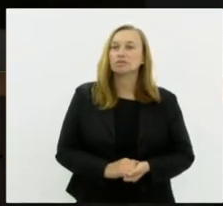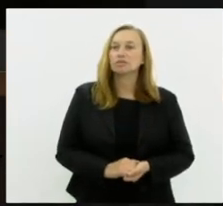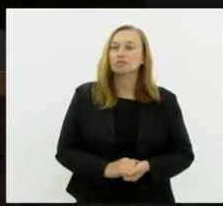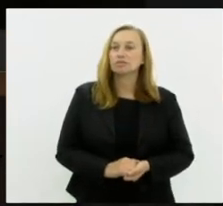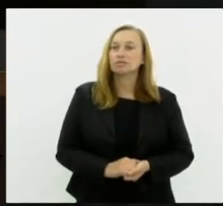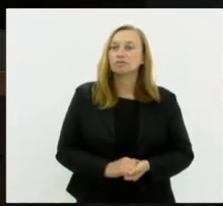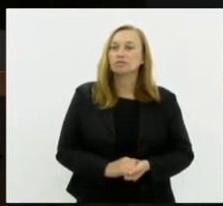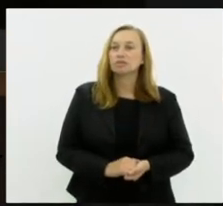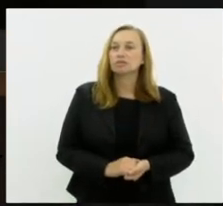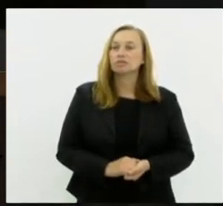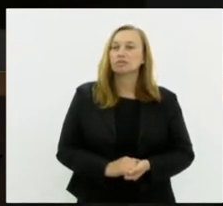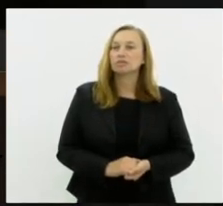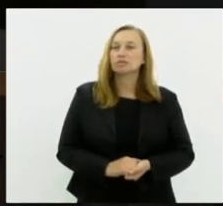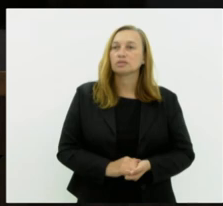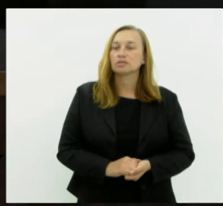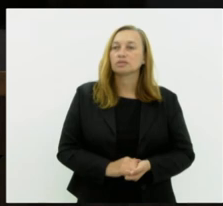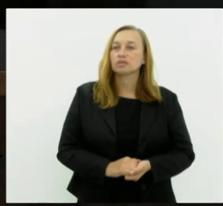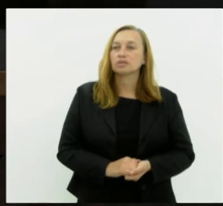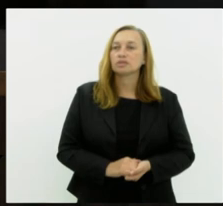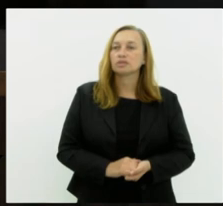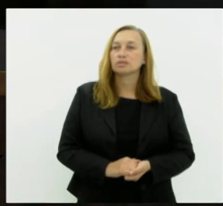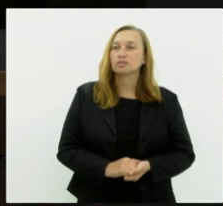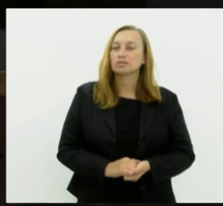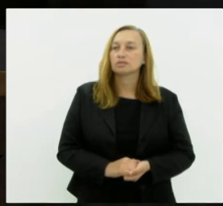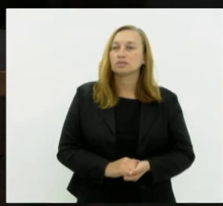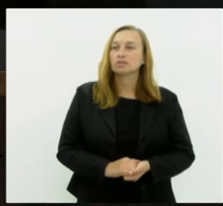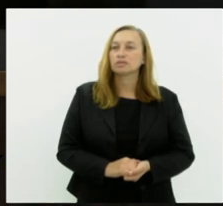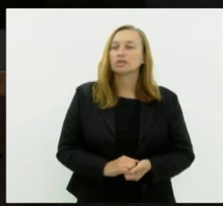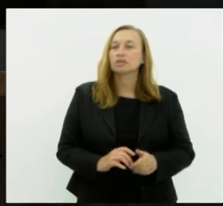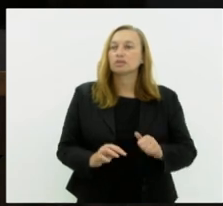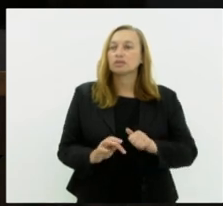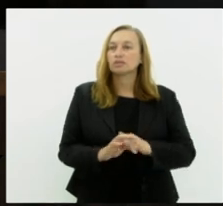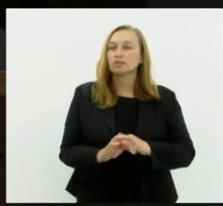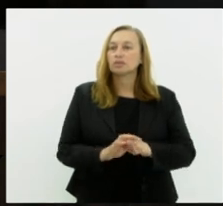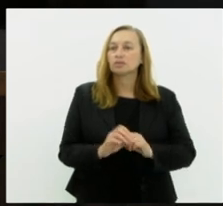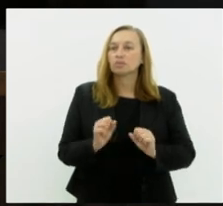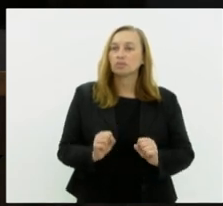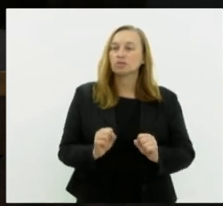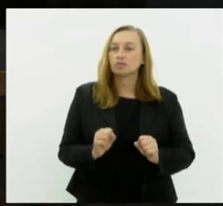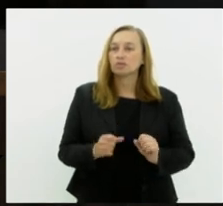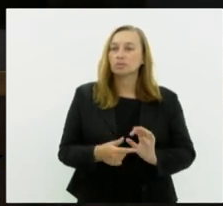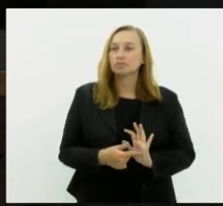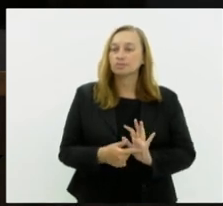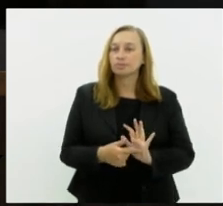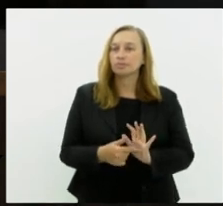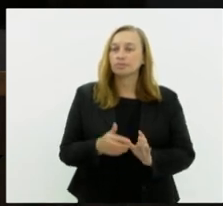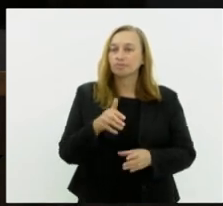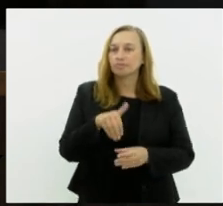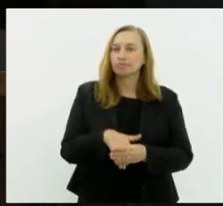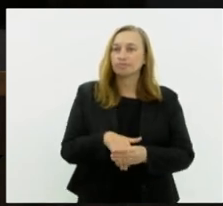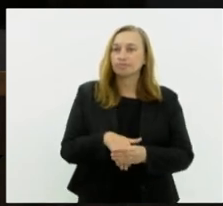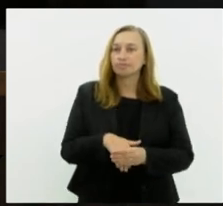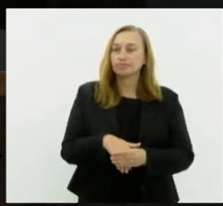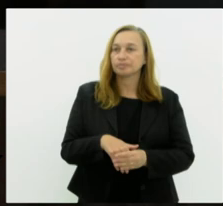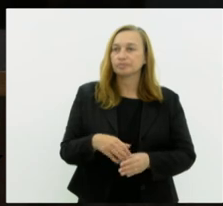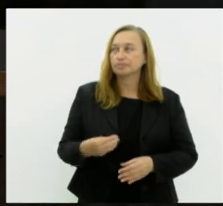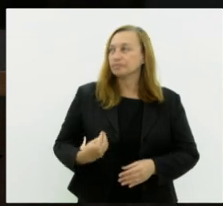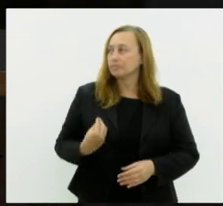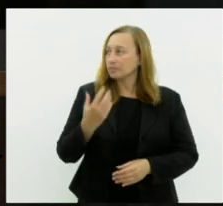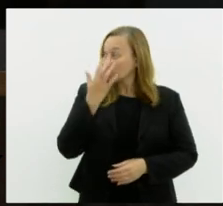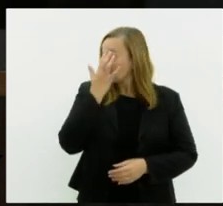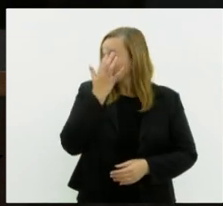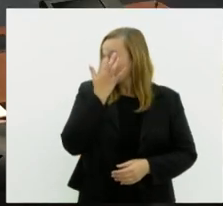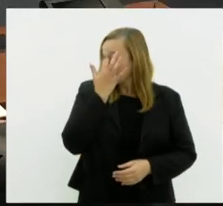o técnico aí pode garantir o voto do deputado e a presença. Ok?